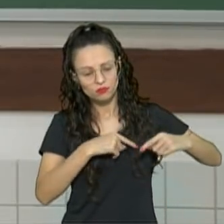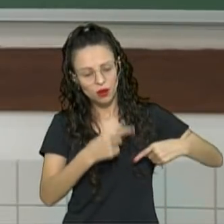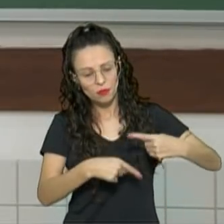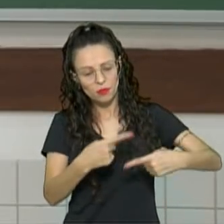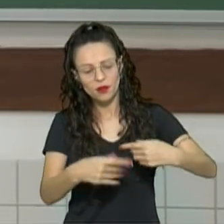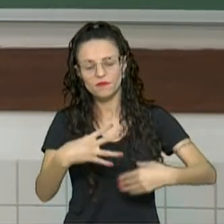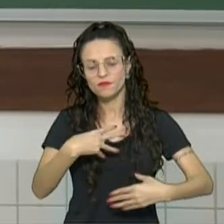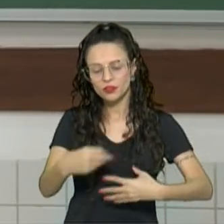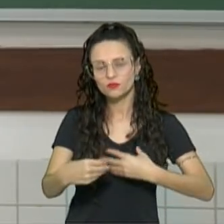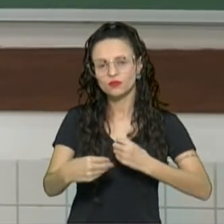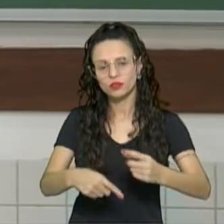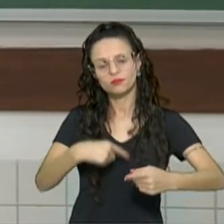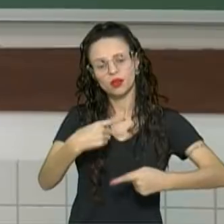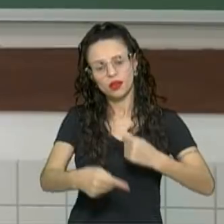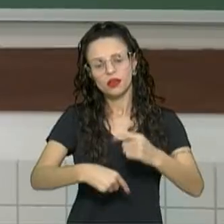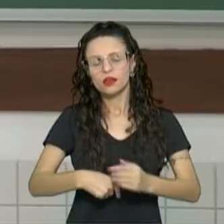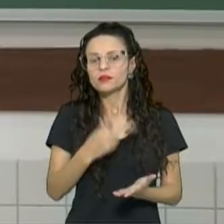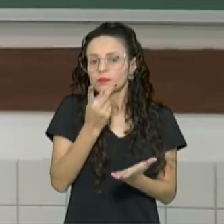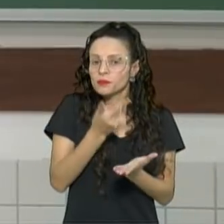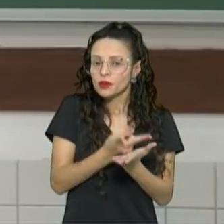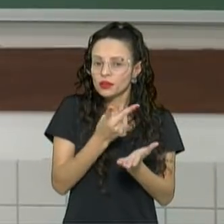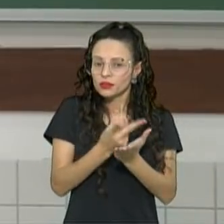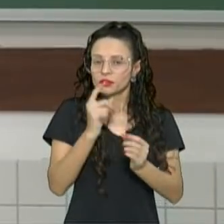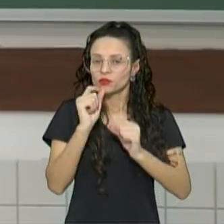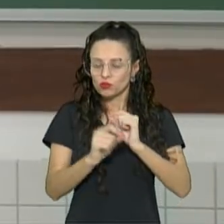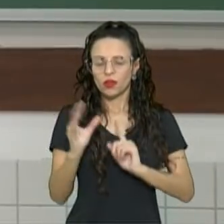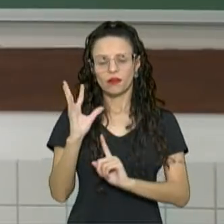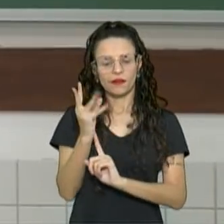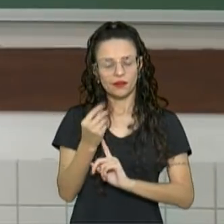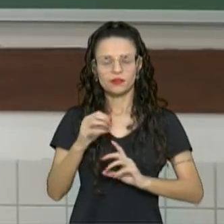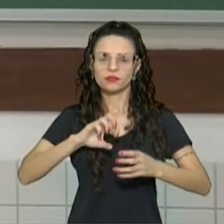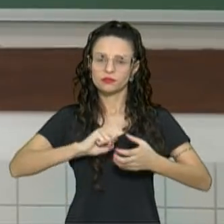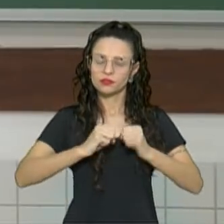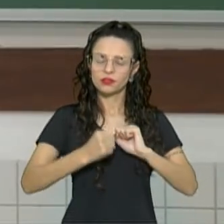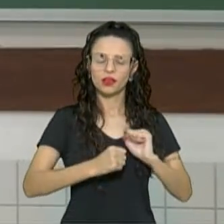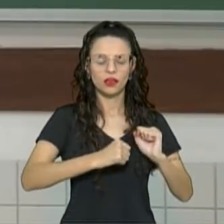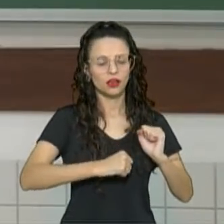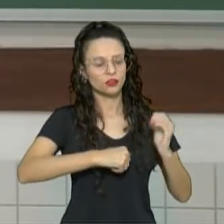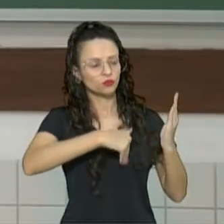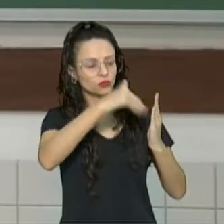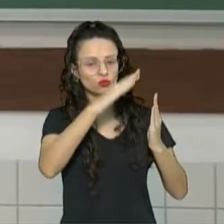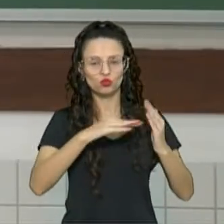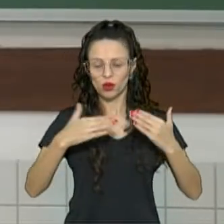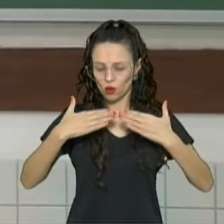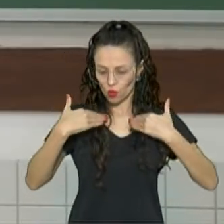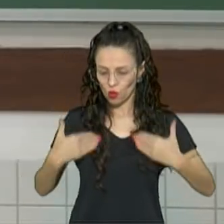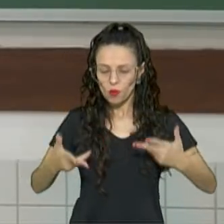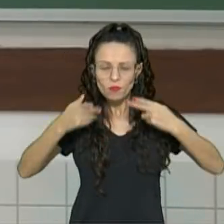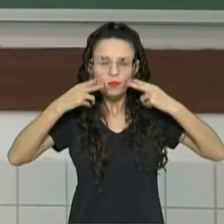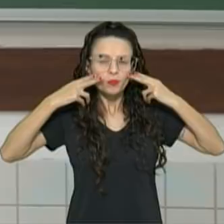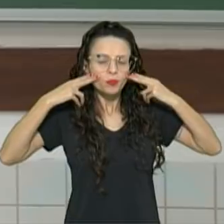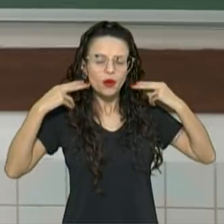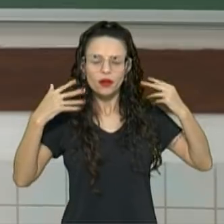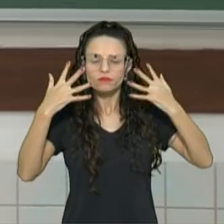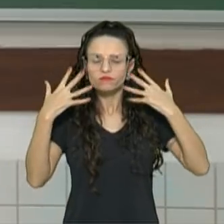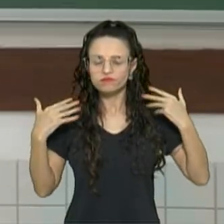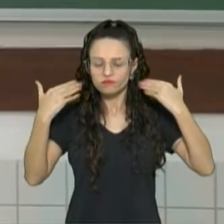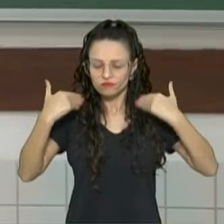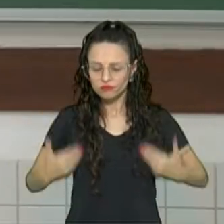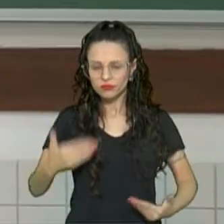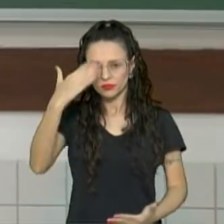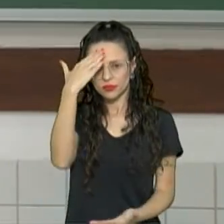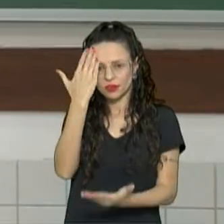em geração, mantendo, né, o seu artesanato, suas pinturas corporais, né? As suas crenças, elas